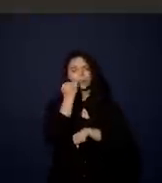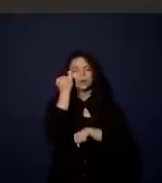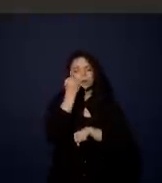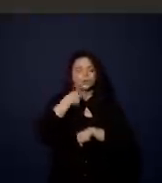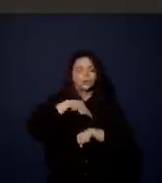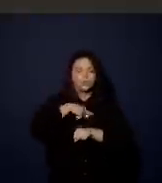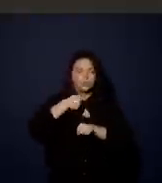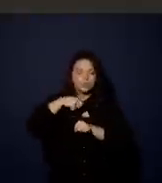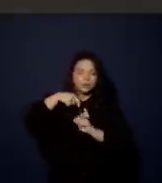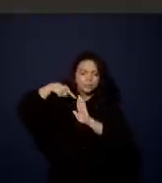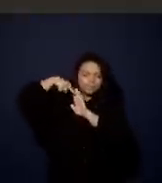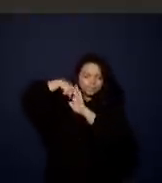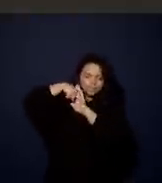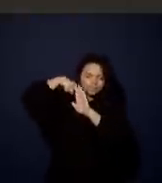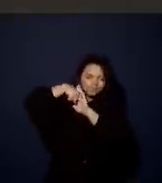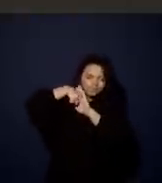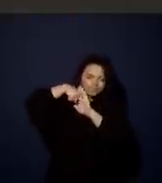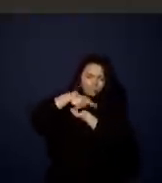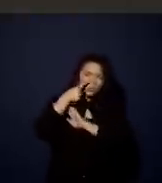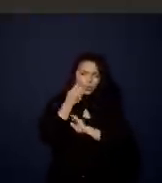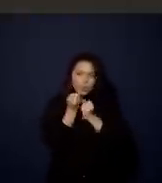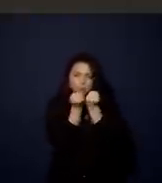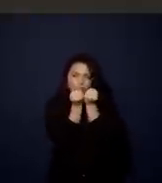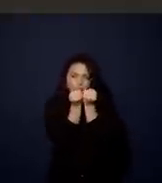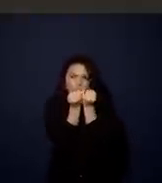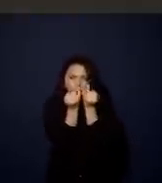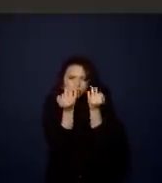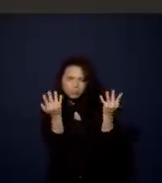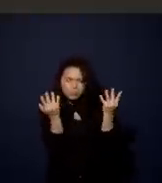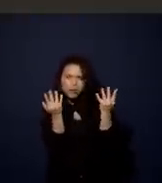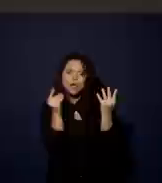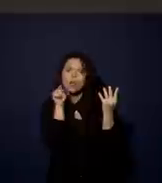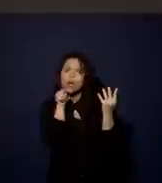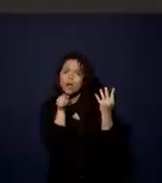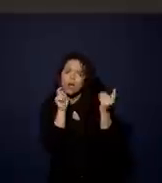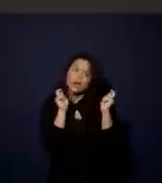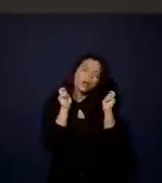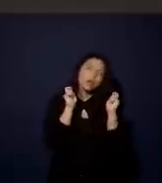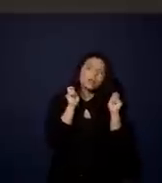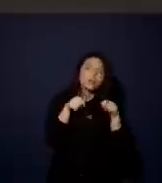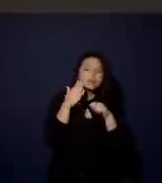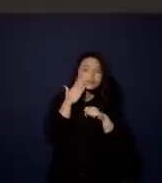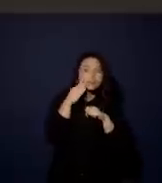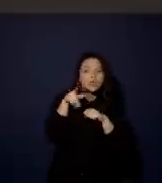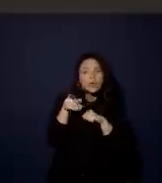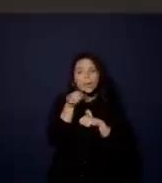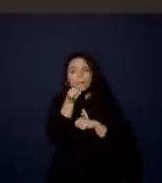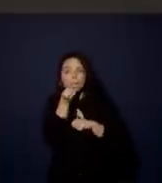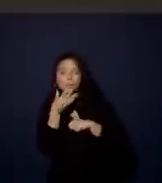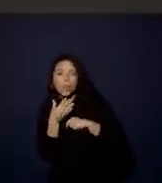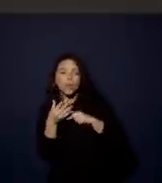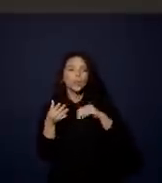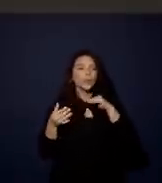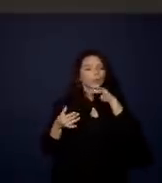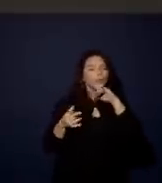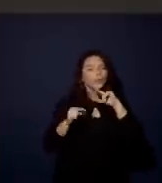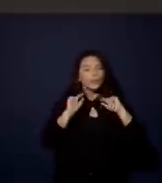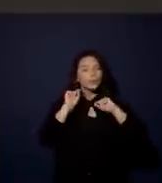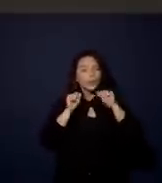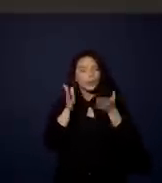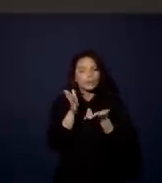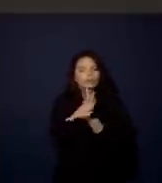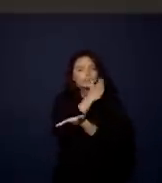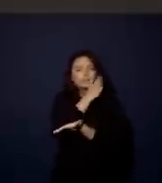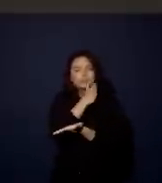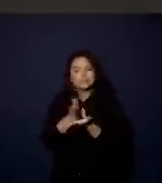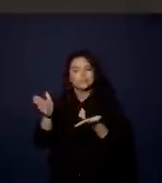fundo nos números e diferenciar alhos de bugalhos pode ser